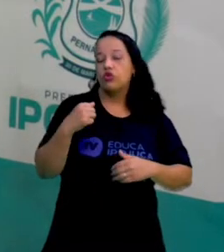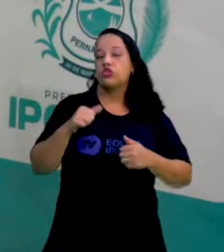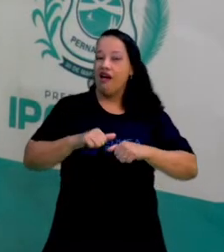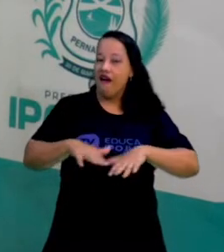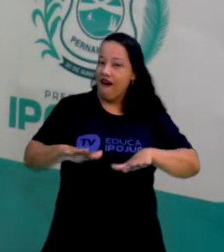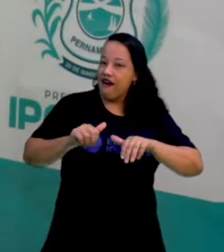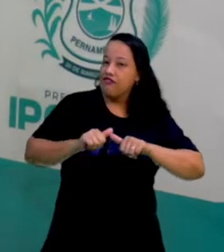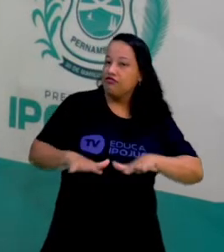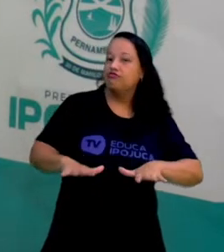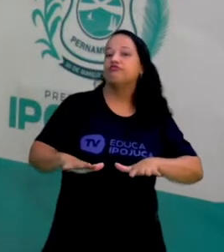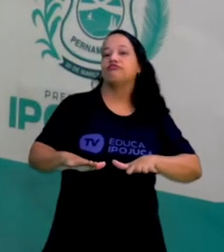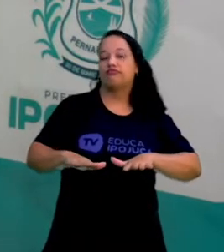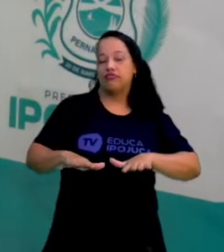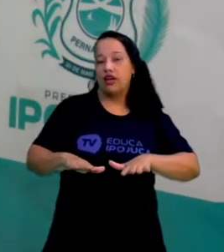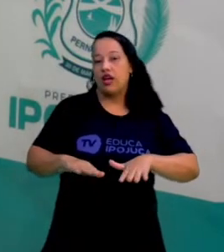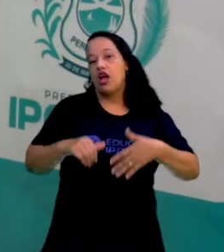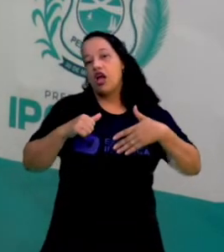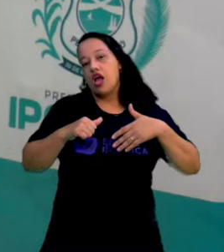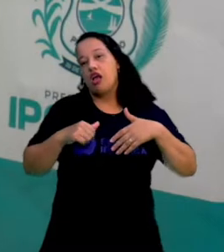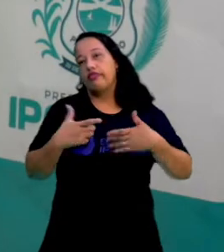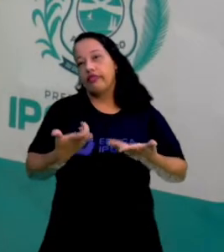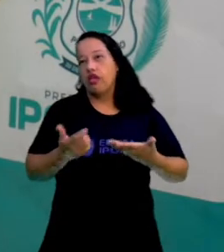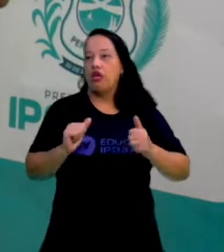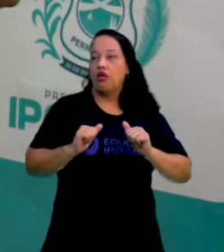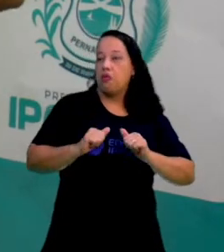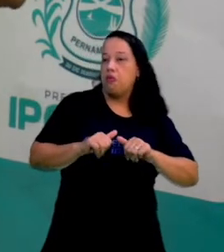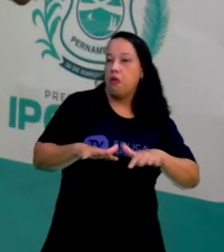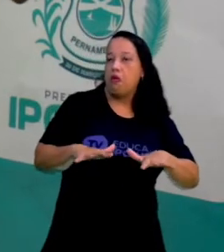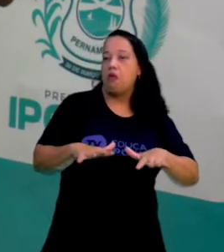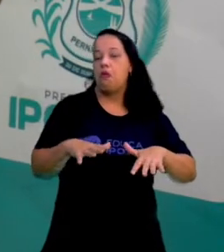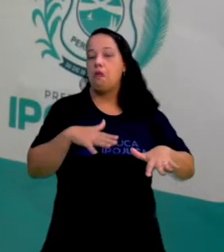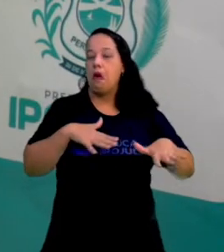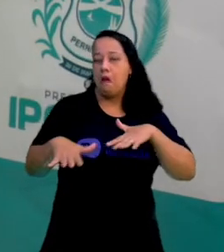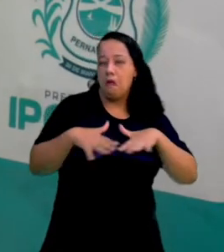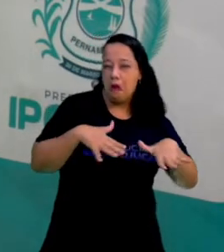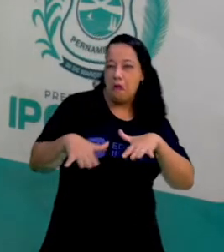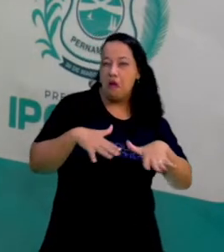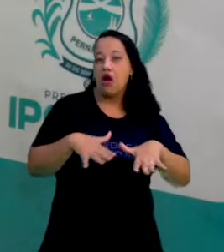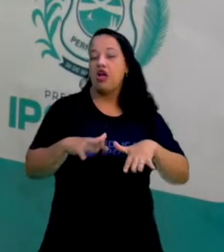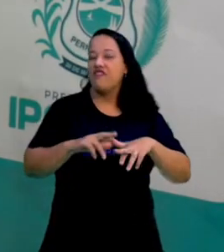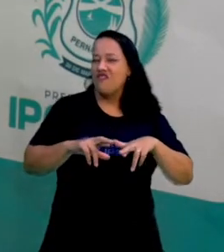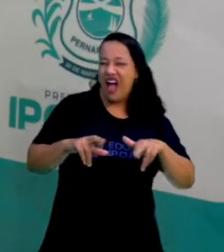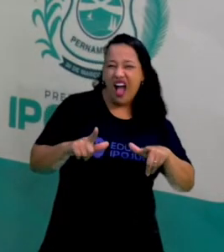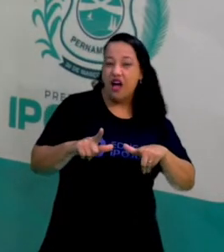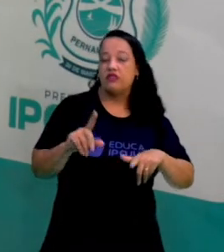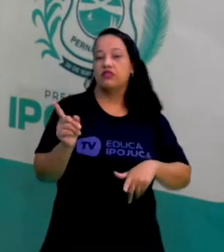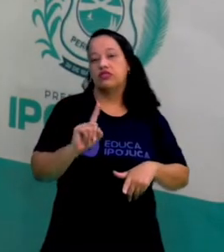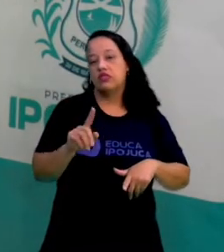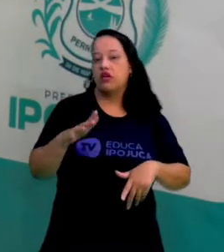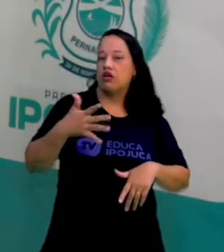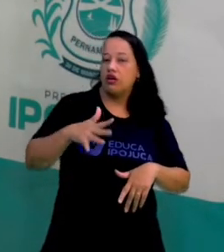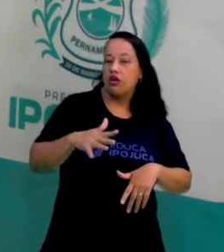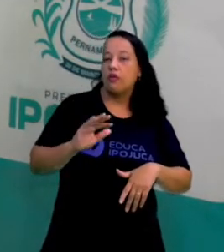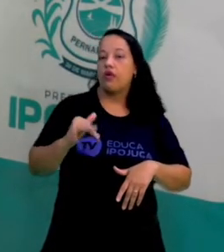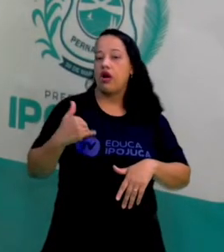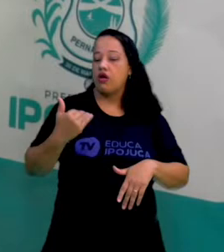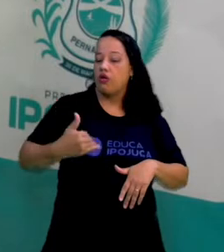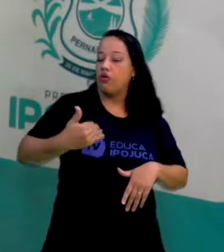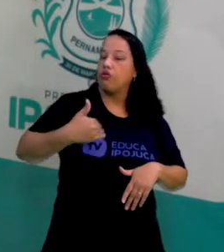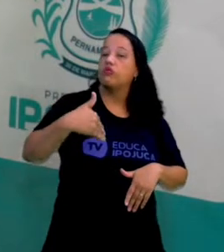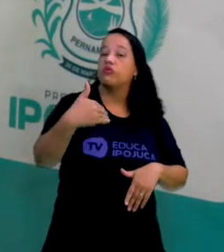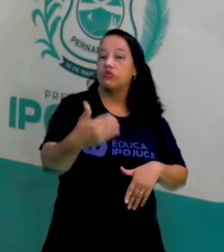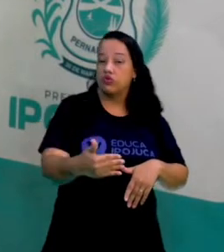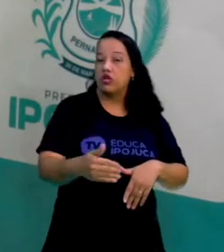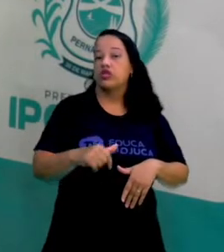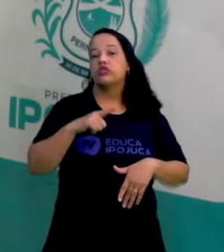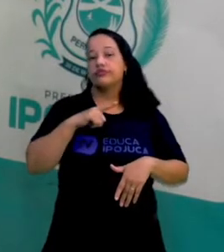um gasto elevado, não é um gasto grande, que vai fazer muita diferença, não. Mas, ao longo do dia, a gente